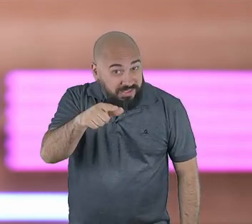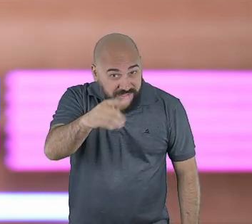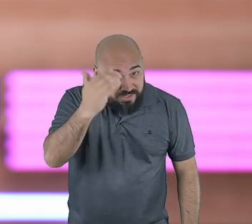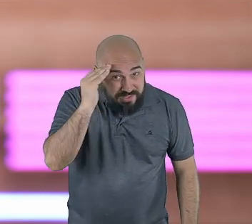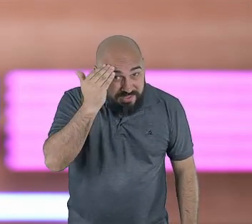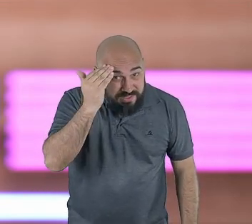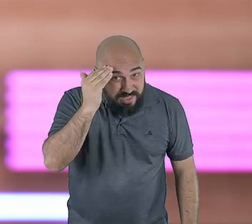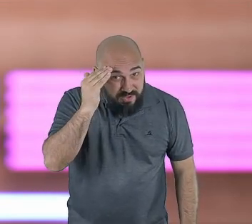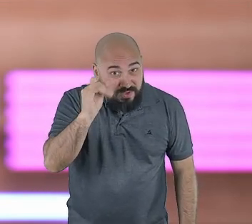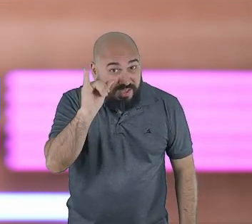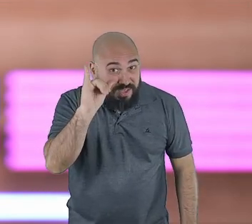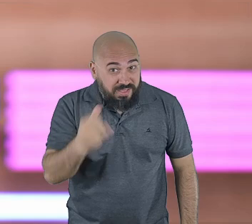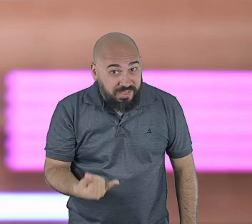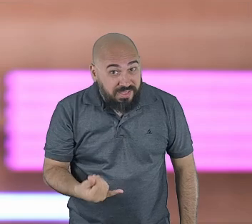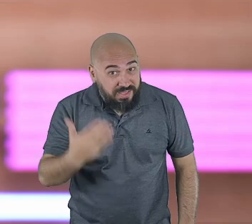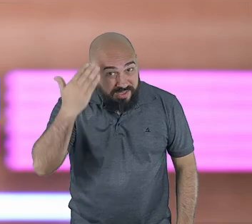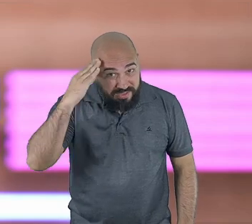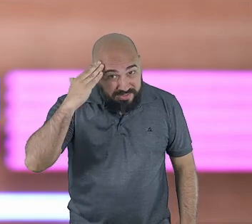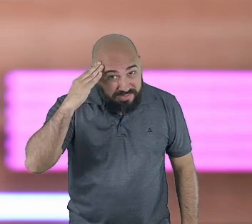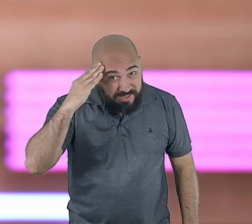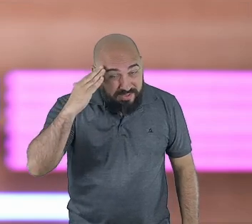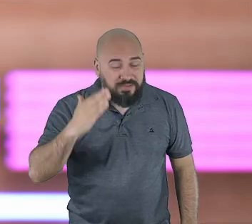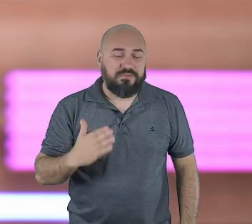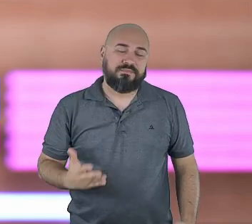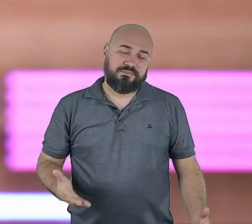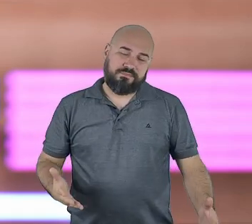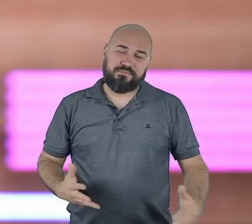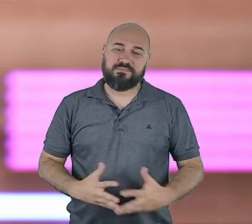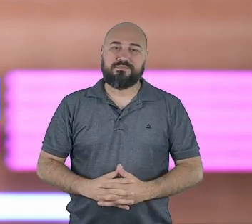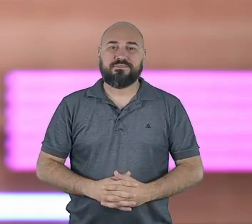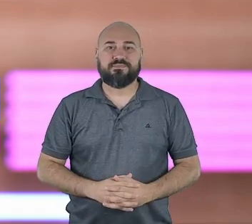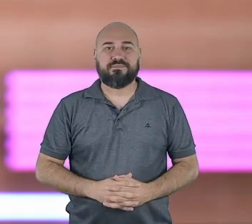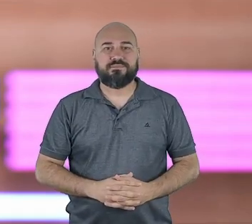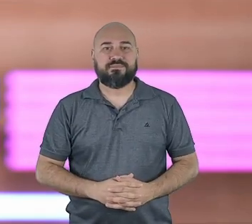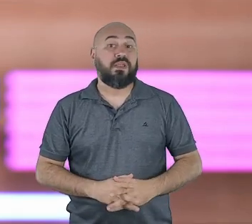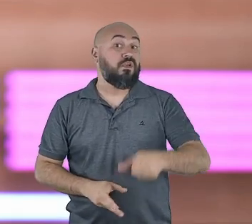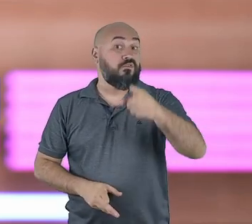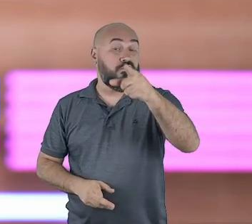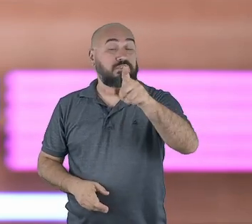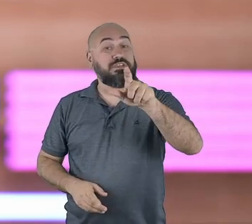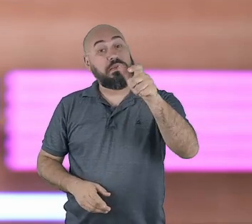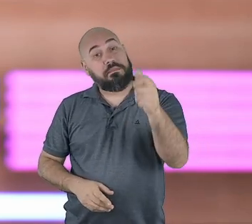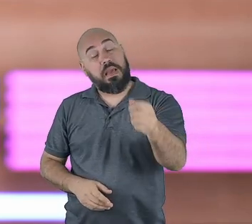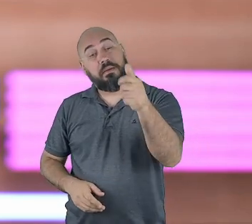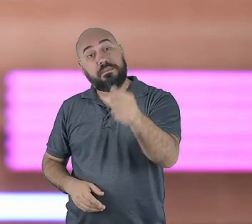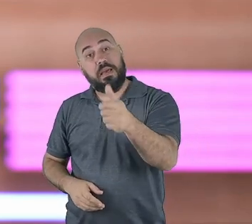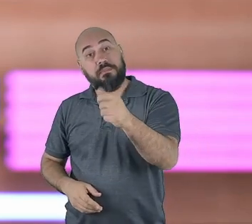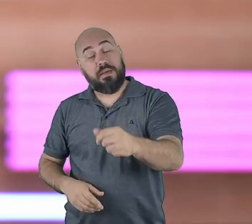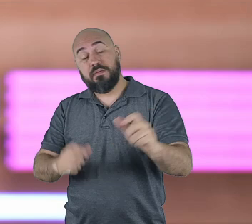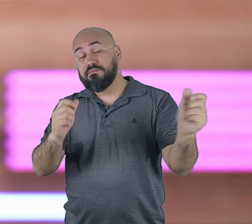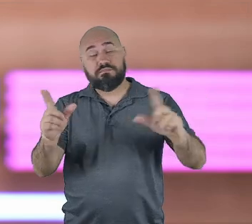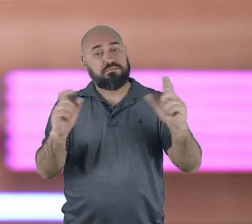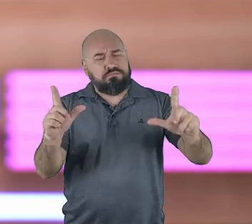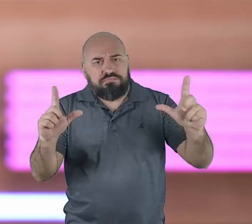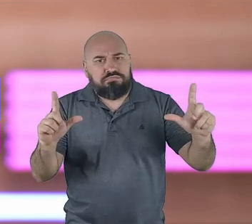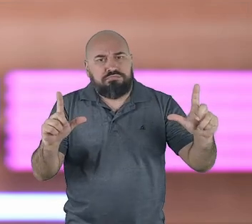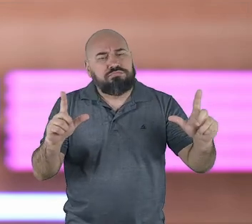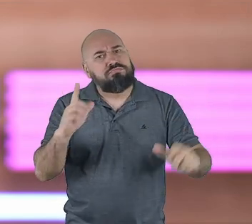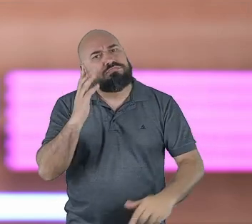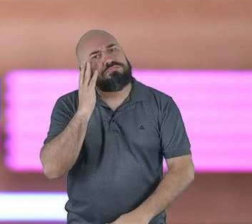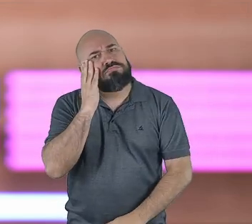está interessado em você. Ó, você que está aí mudando de canal, que parou agora aqui na Novo Tempo, é para você ficar